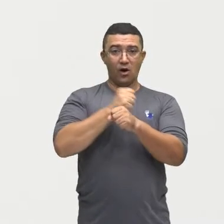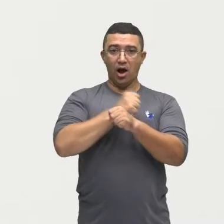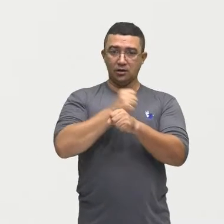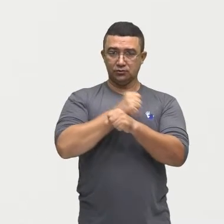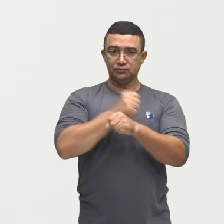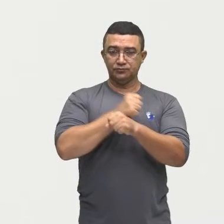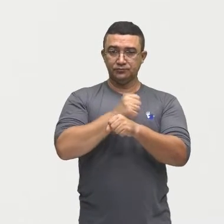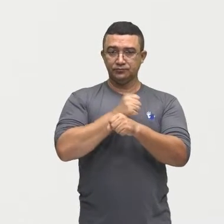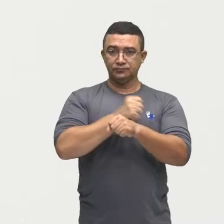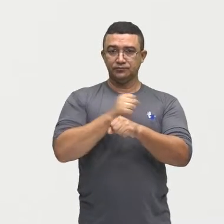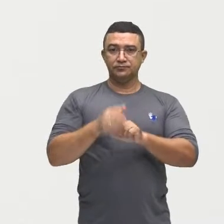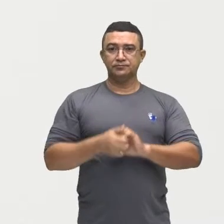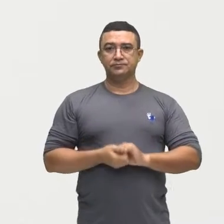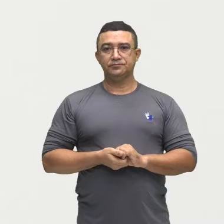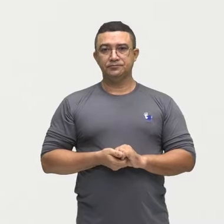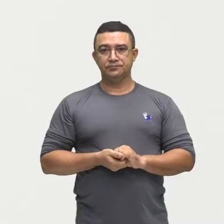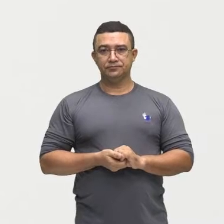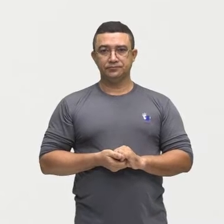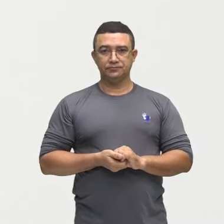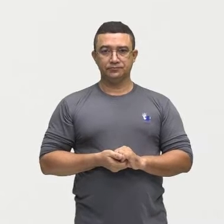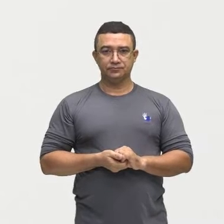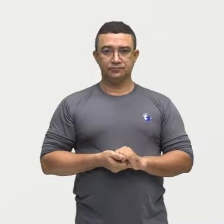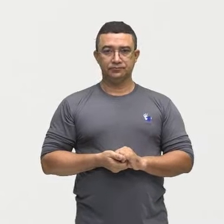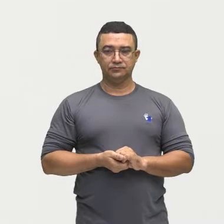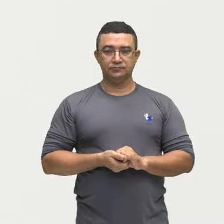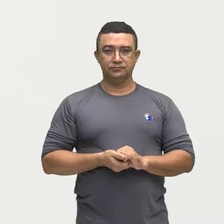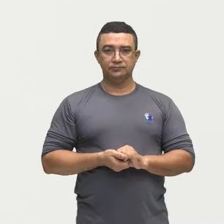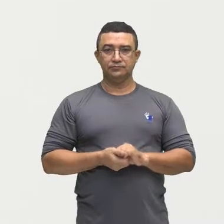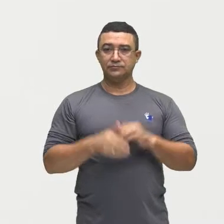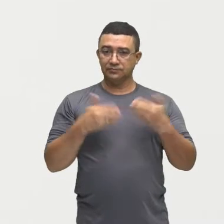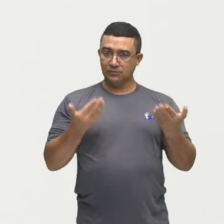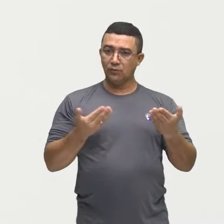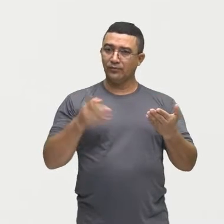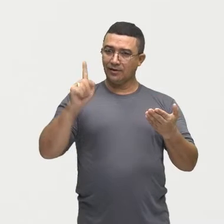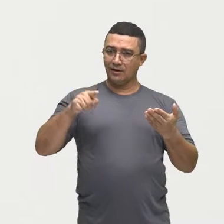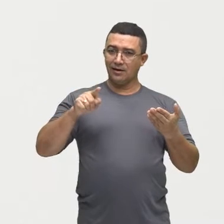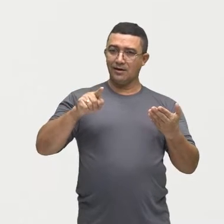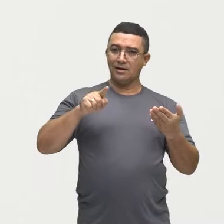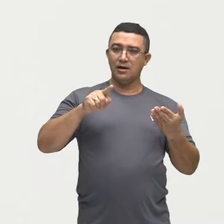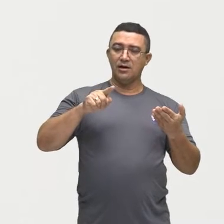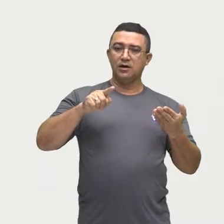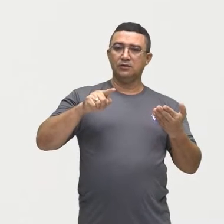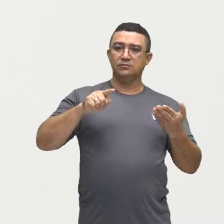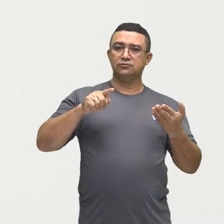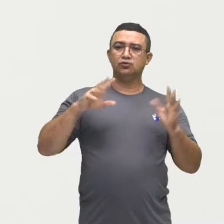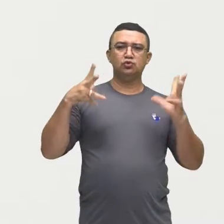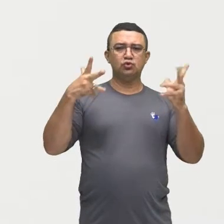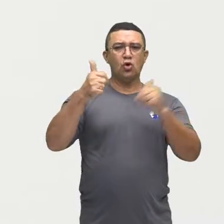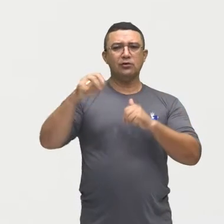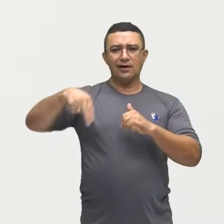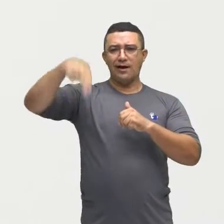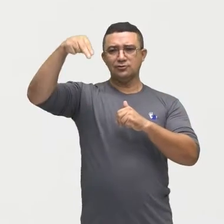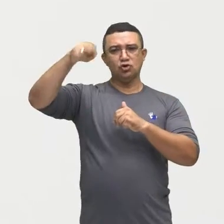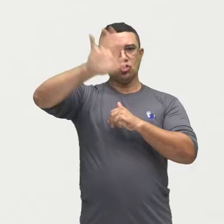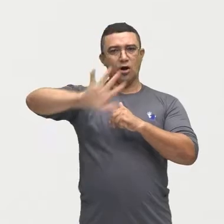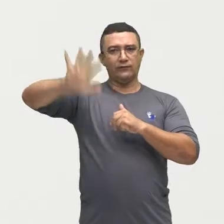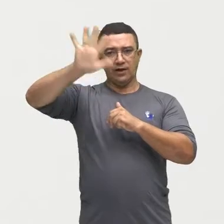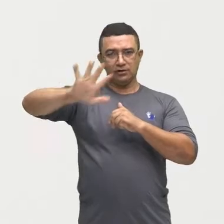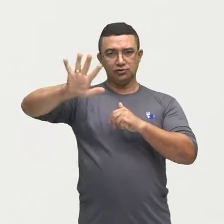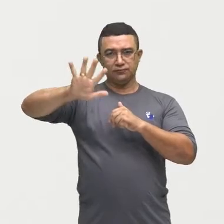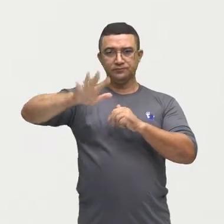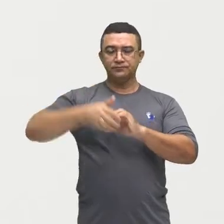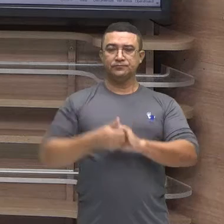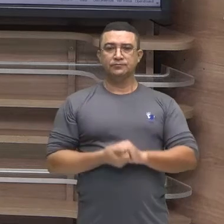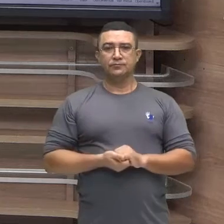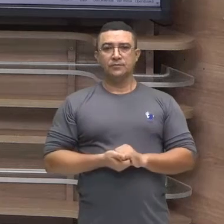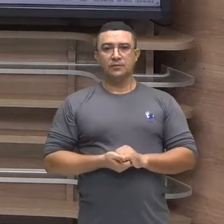pela área daquele local. No caso aí é a área de toda a região Nordeste, tá bom?